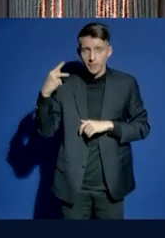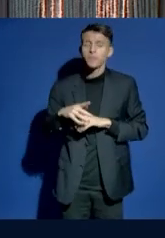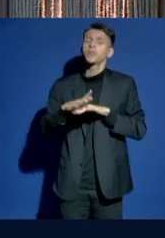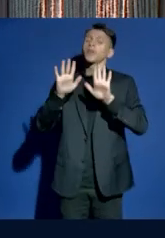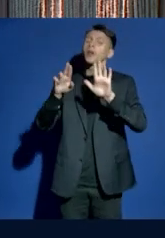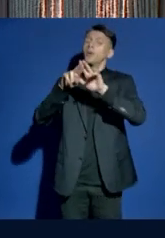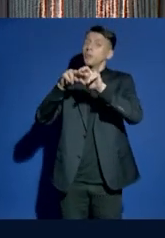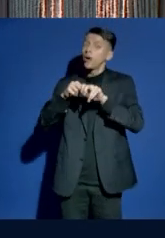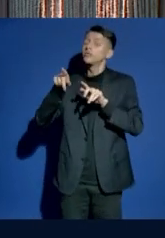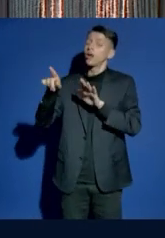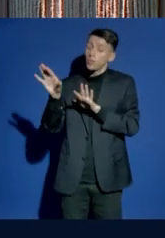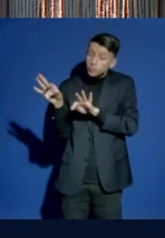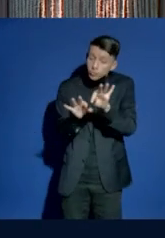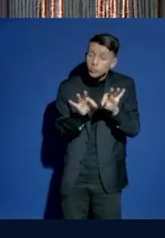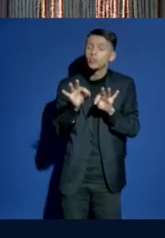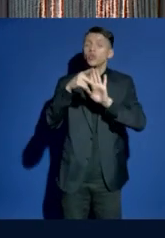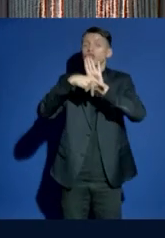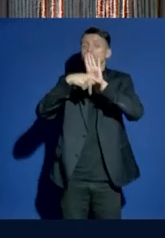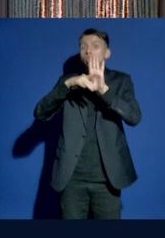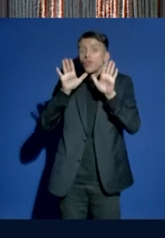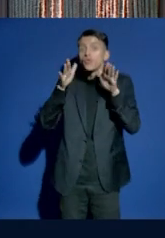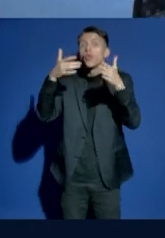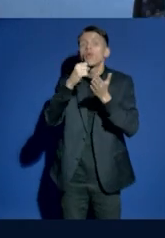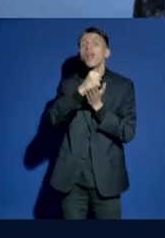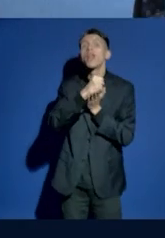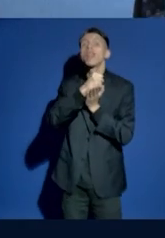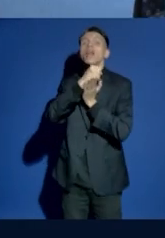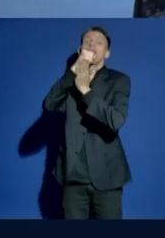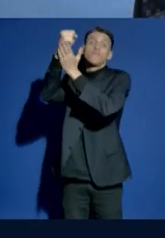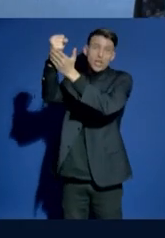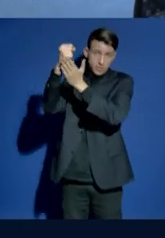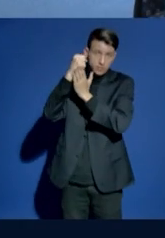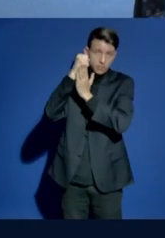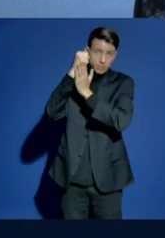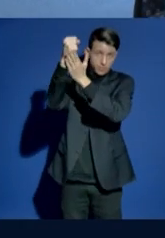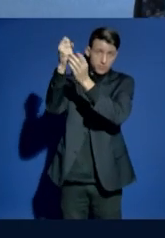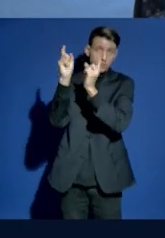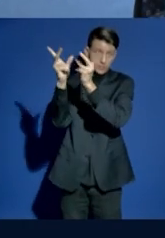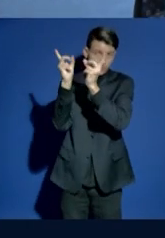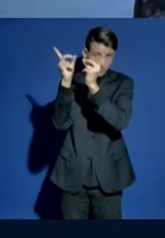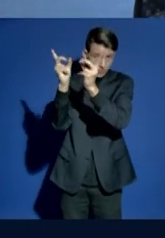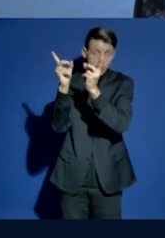das condições, porque é um projeto voltado para exportação. O mercado de SAF, como